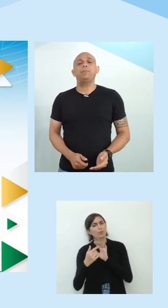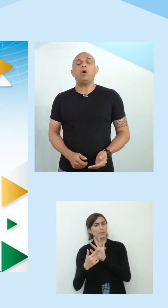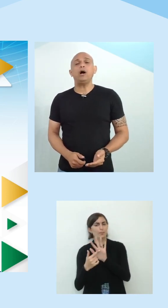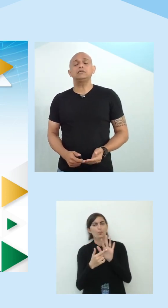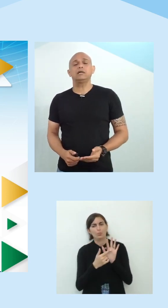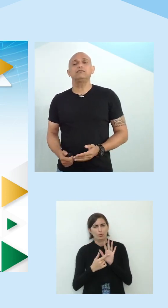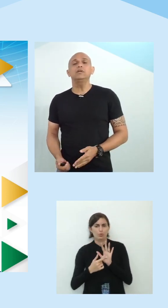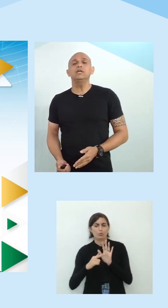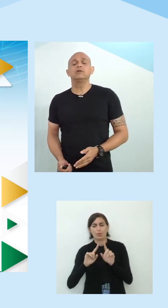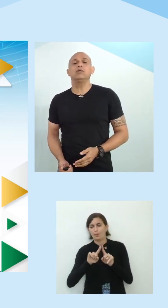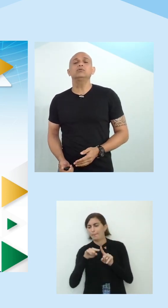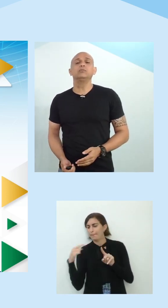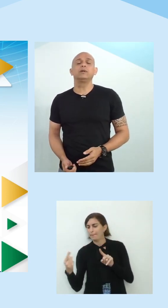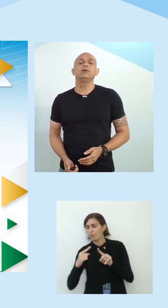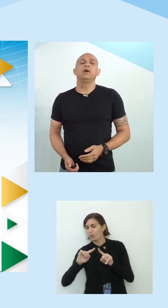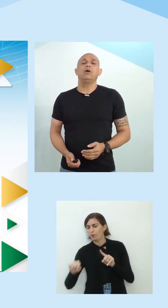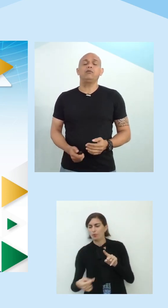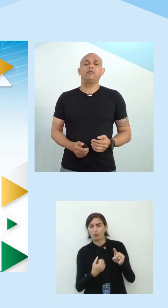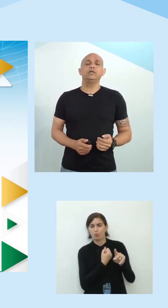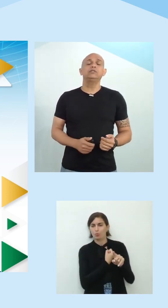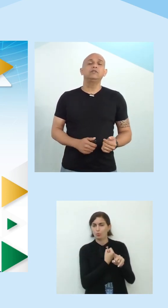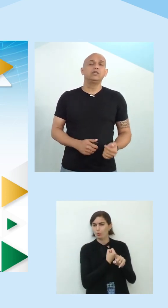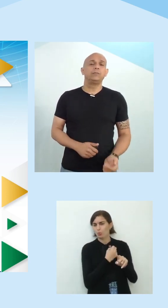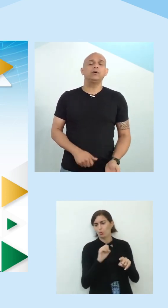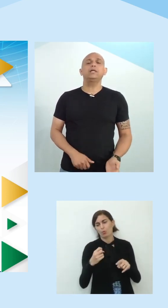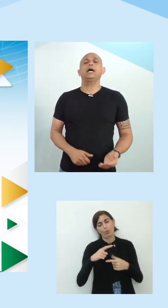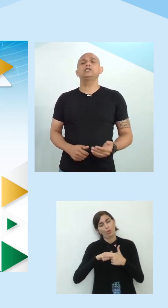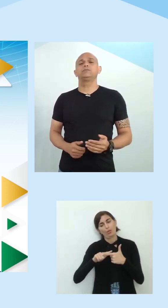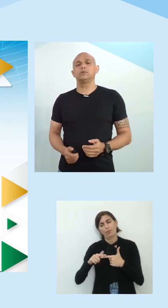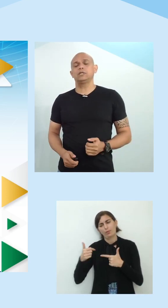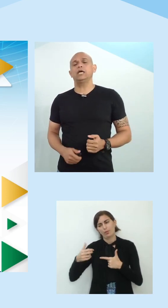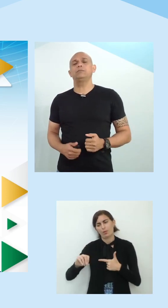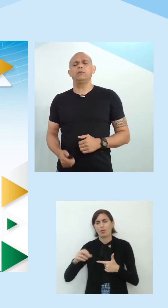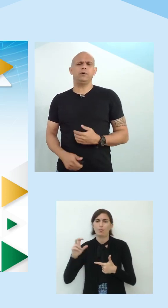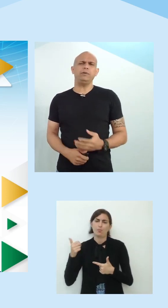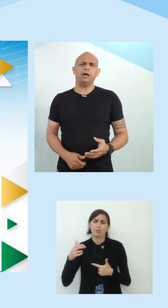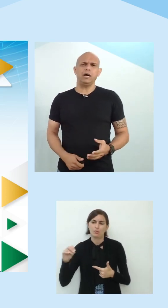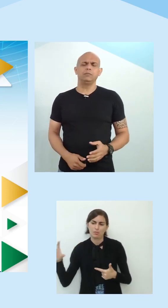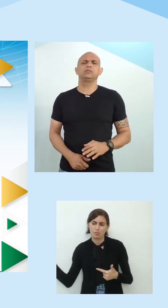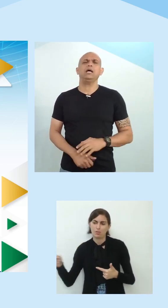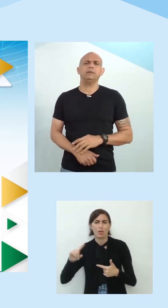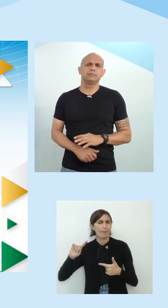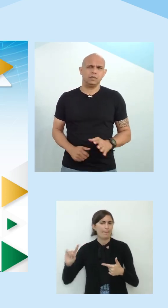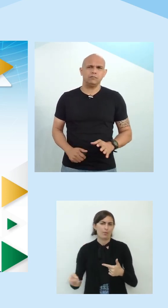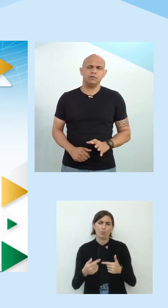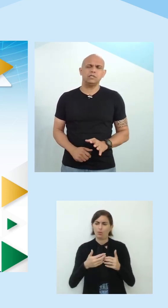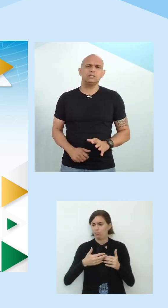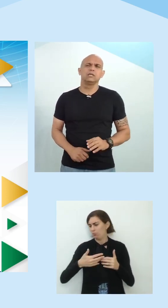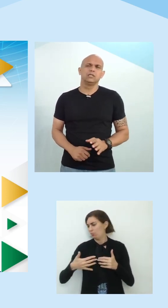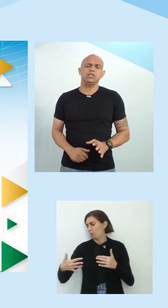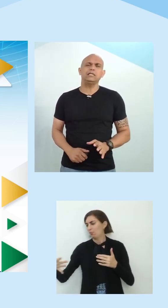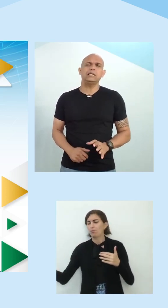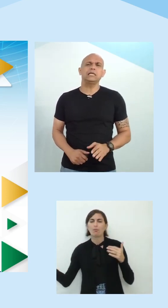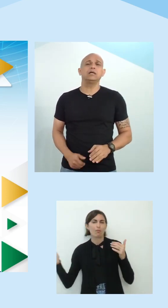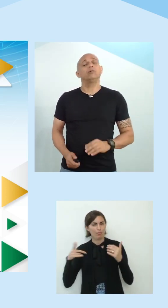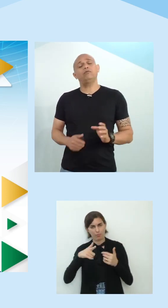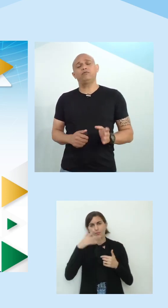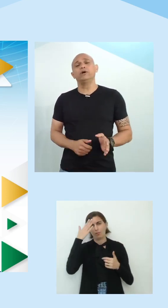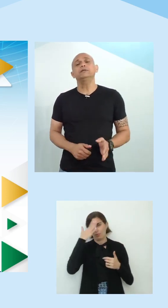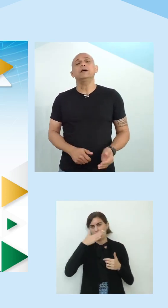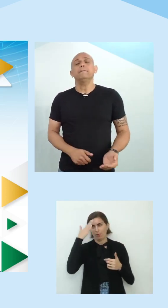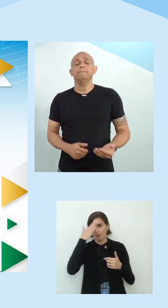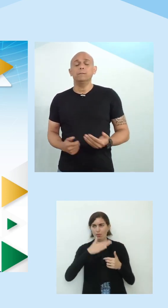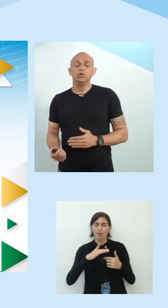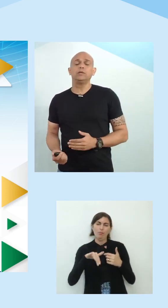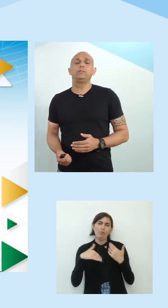que após a vírgula, o número ou foi dividido por 10, por 100, por 1000, ambos, né? Vocês já entenderam. Ou